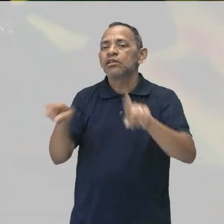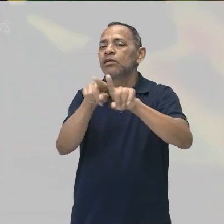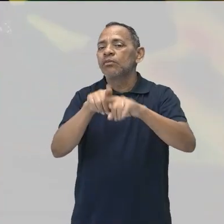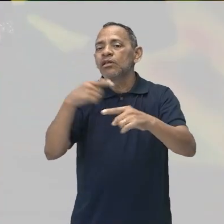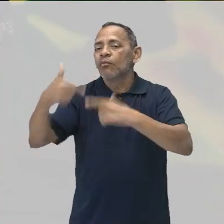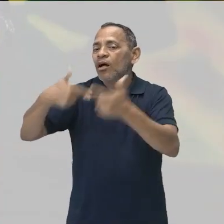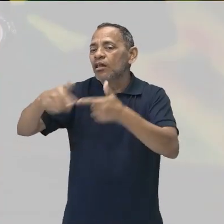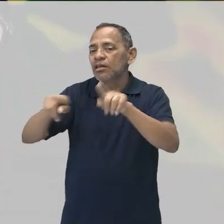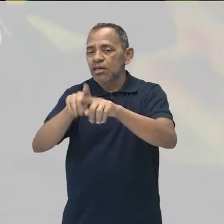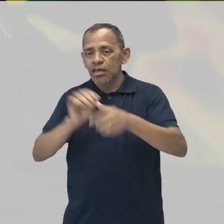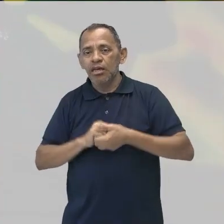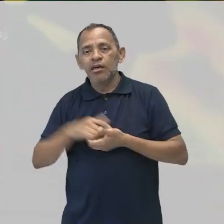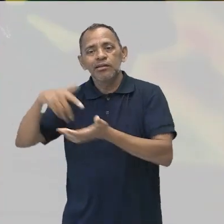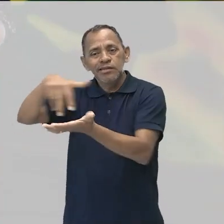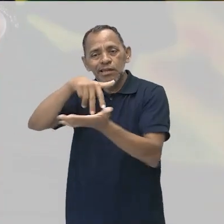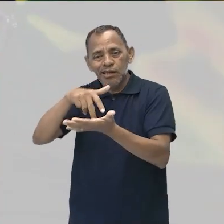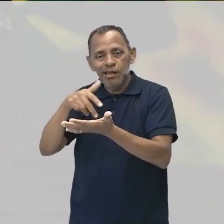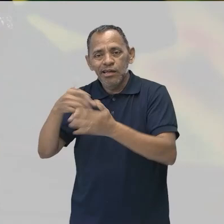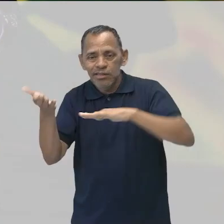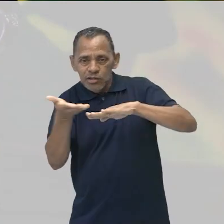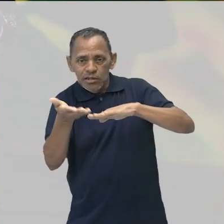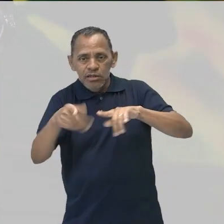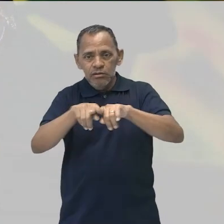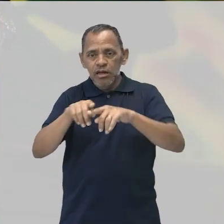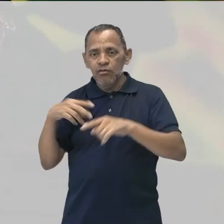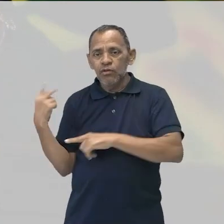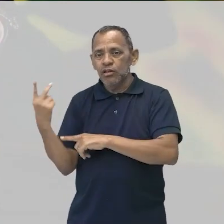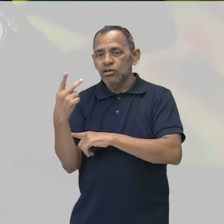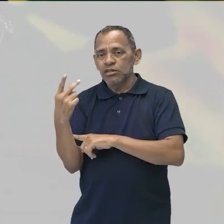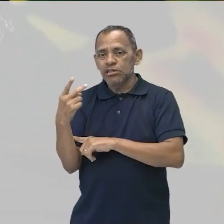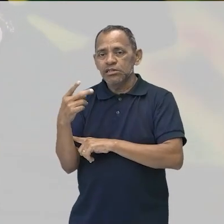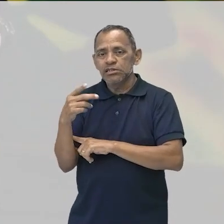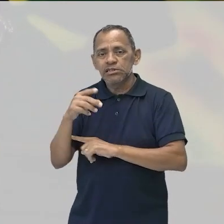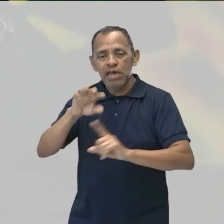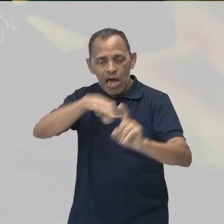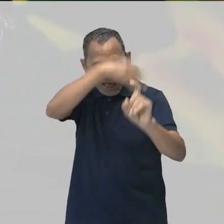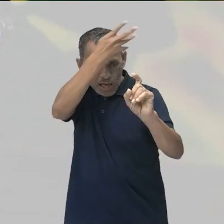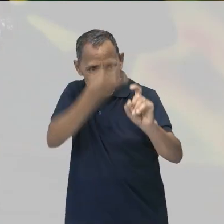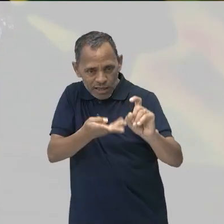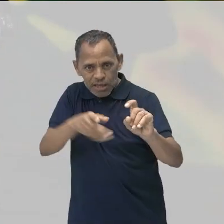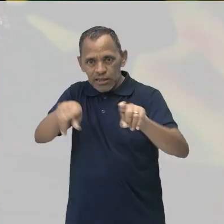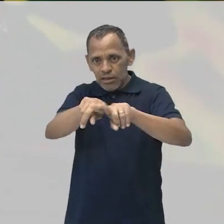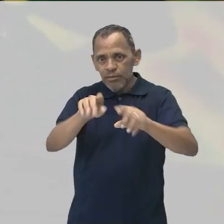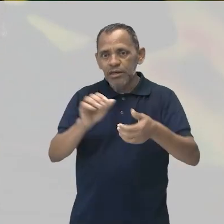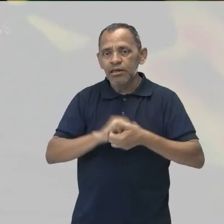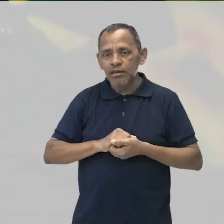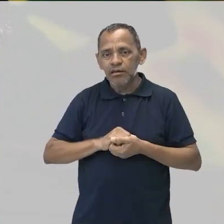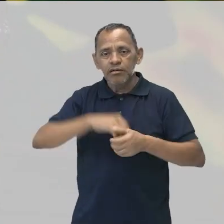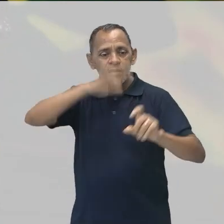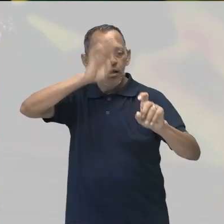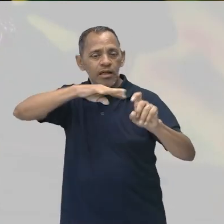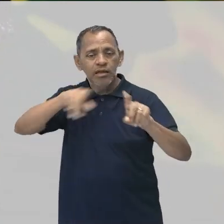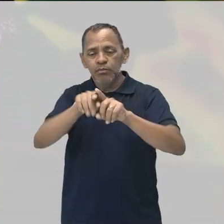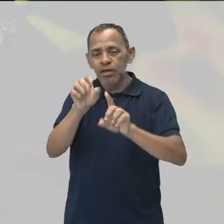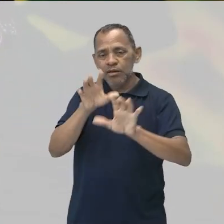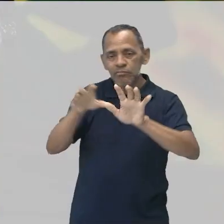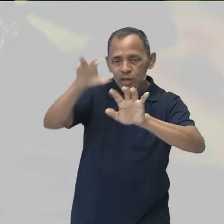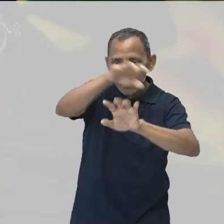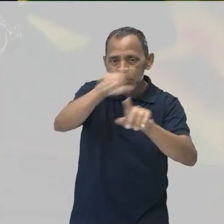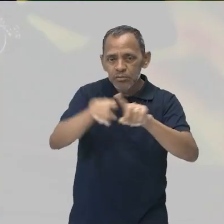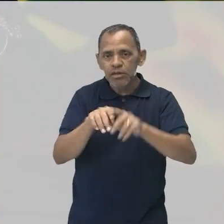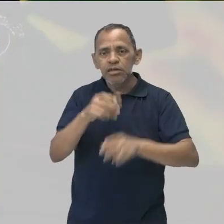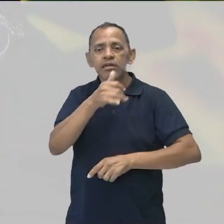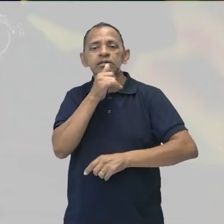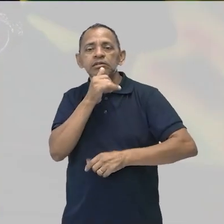dança contemporânea para valorizar as nossas lendas, a nossa cultura e a nossa região. Como, por